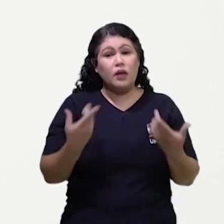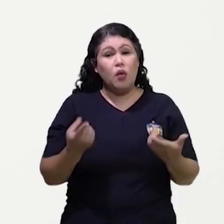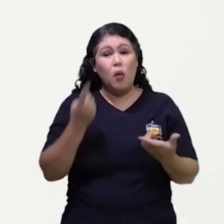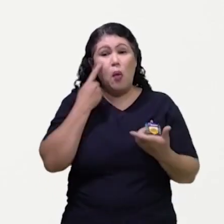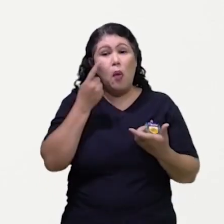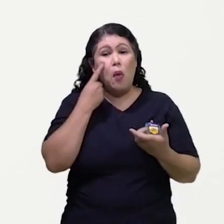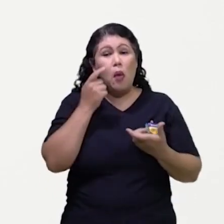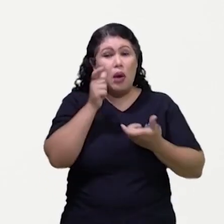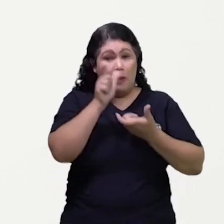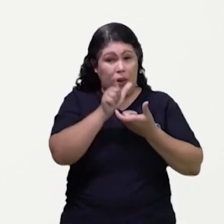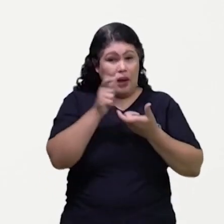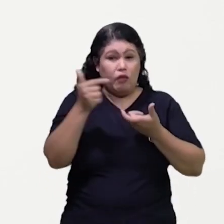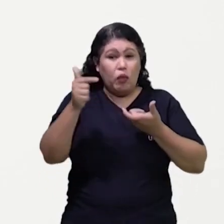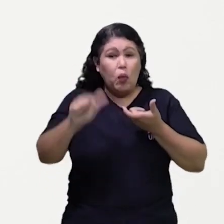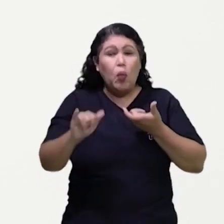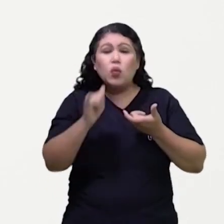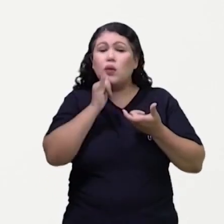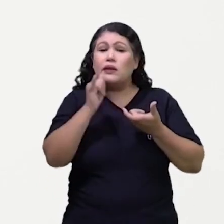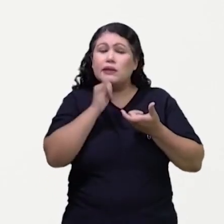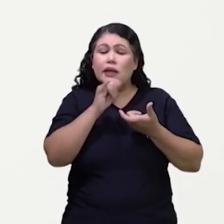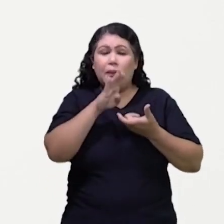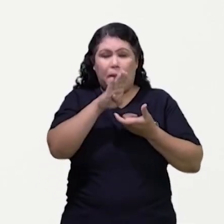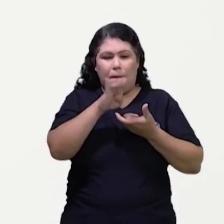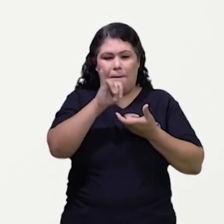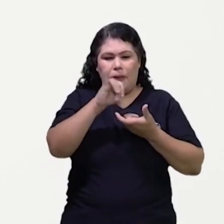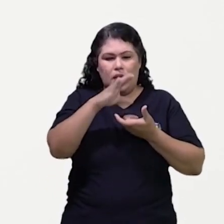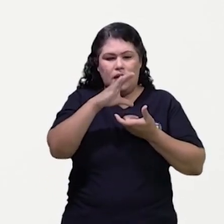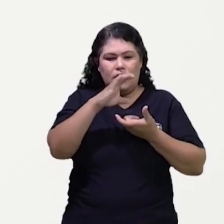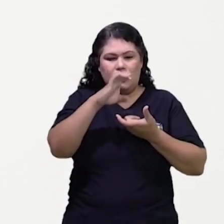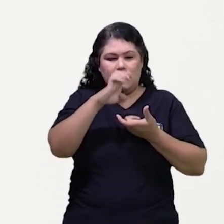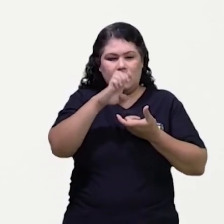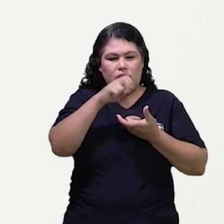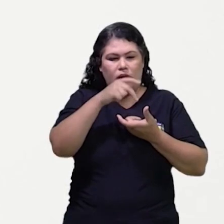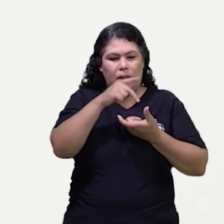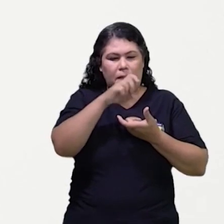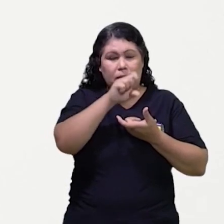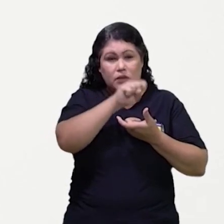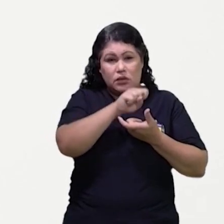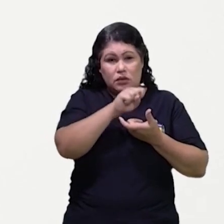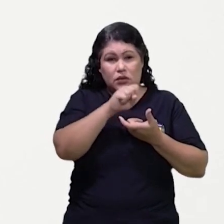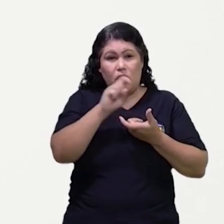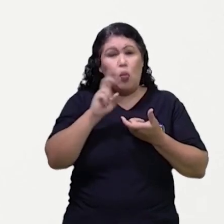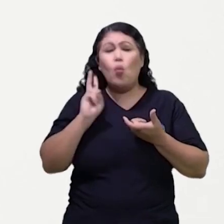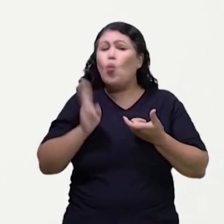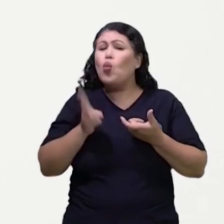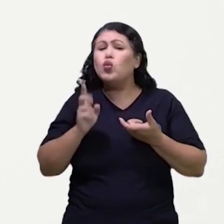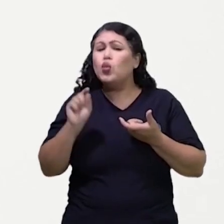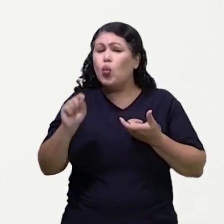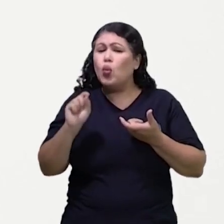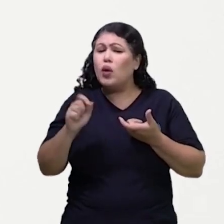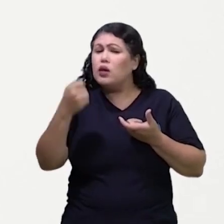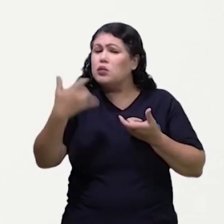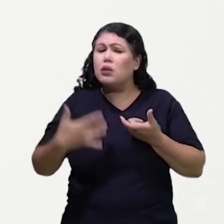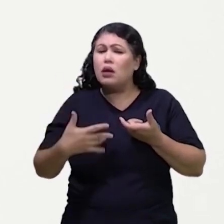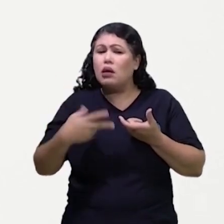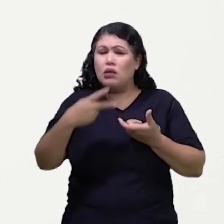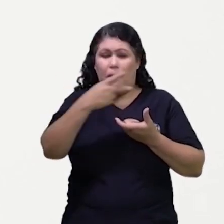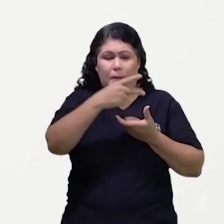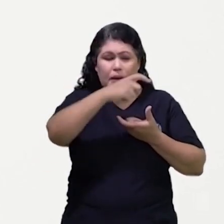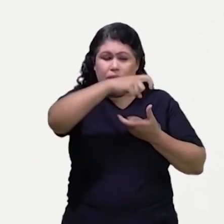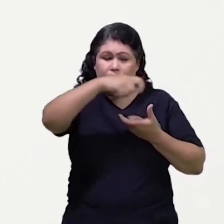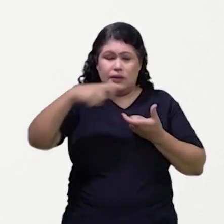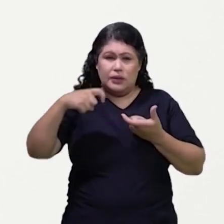para bíceps. Olha só. Bíceps. Nós continuamos falando das paroxítonas, só que